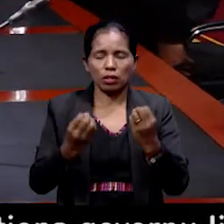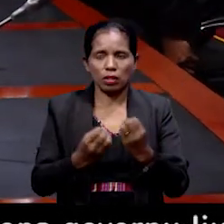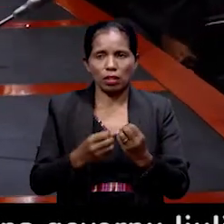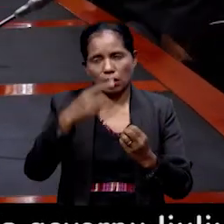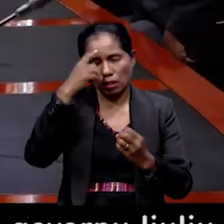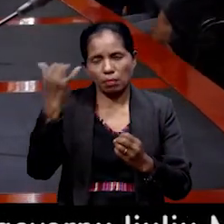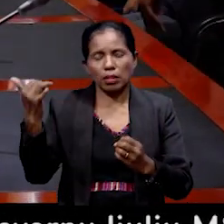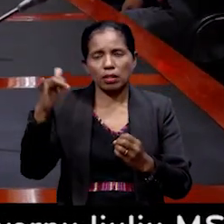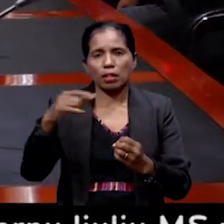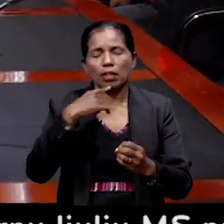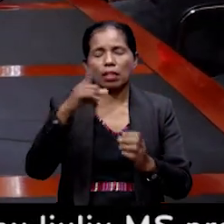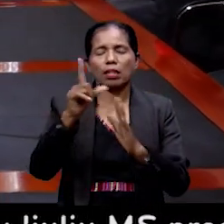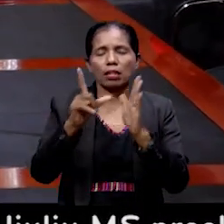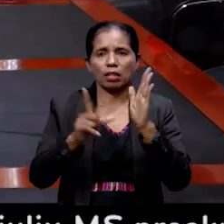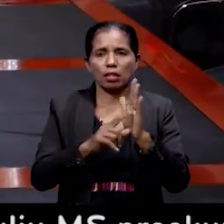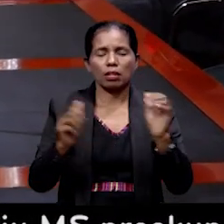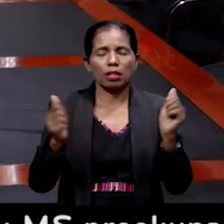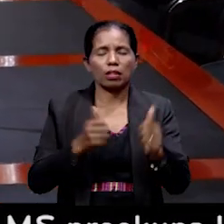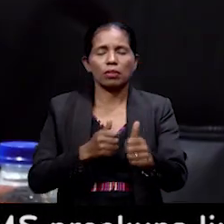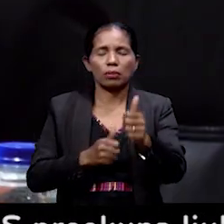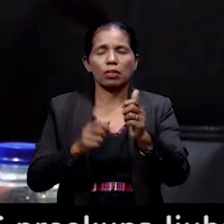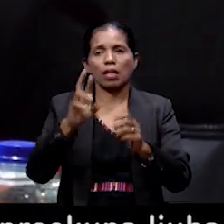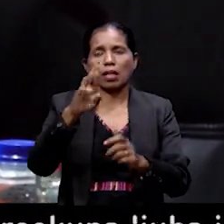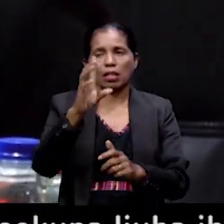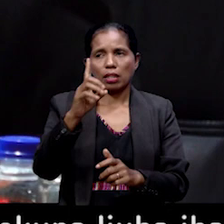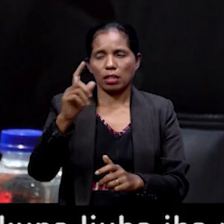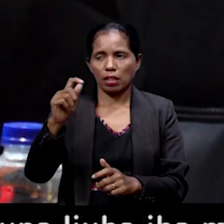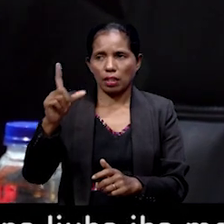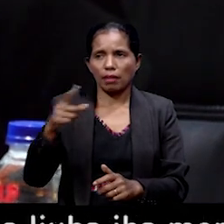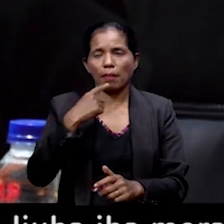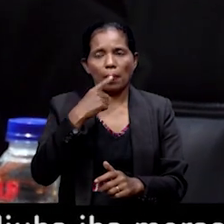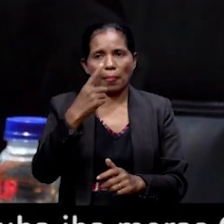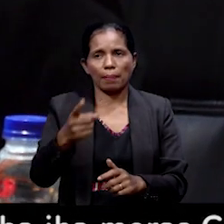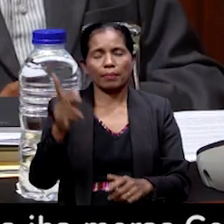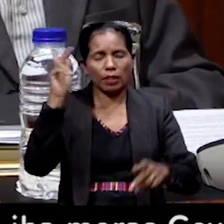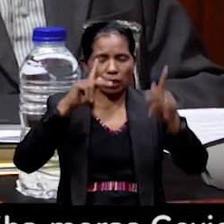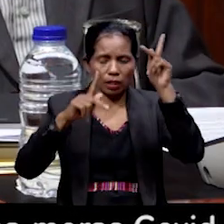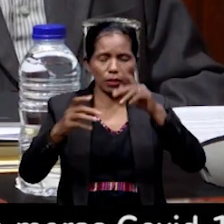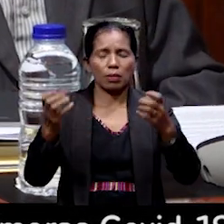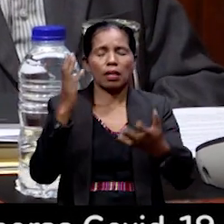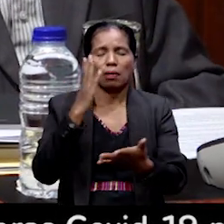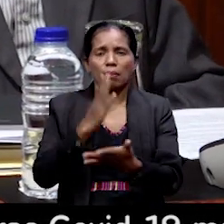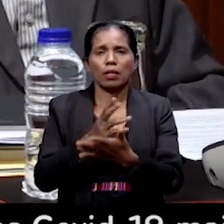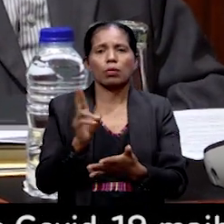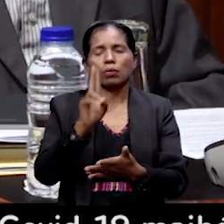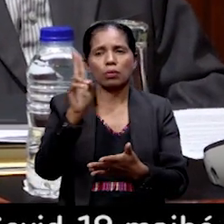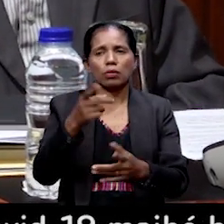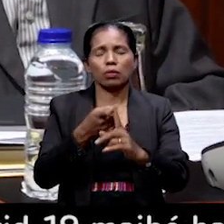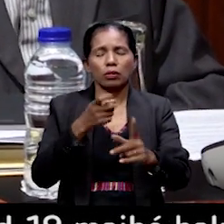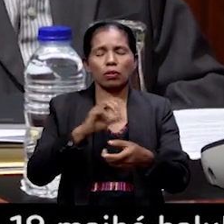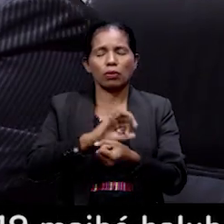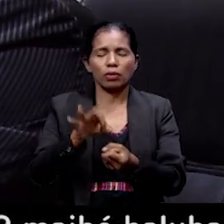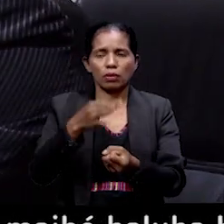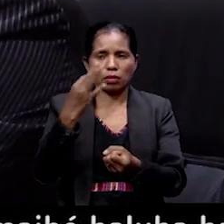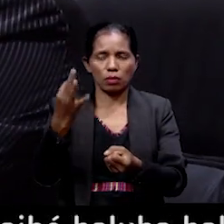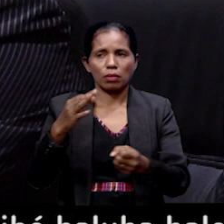tamasira considera lei refere la tua Constituição RTL. Antonino Mosa teten caso barak pendente, causa usi pandemia COVID-19, no